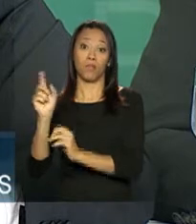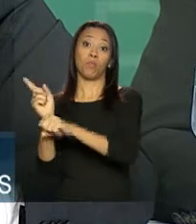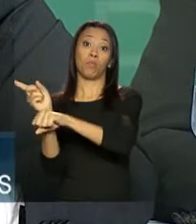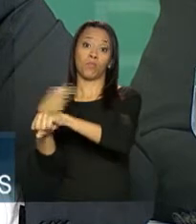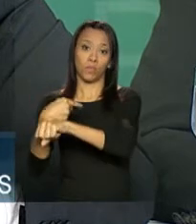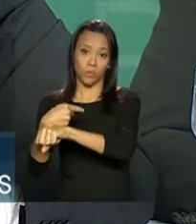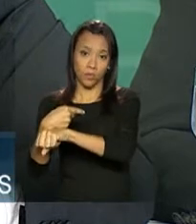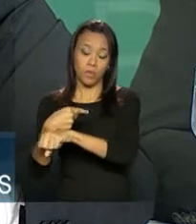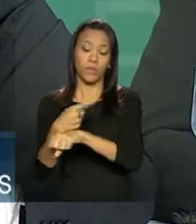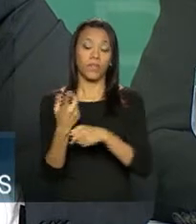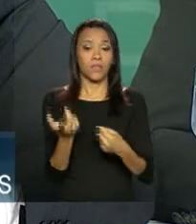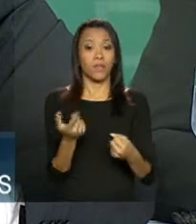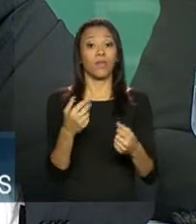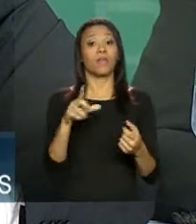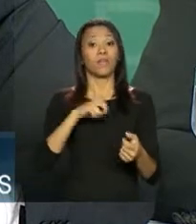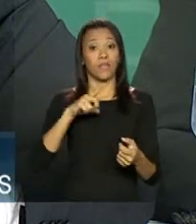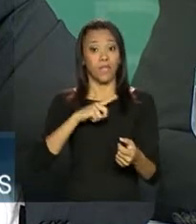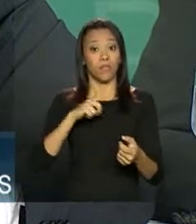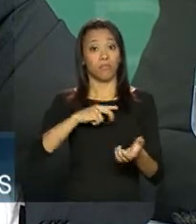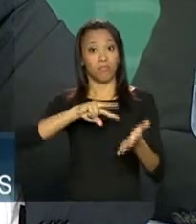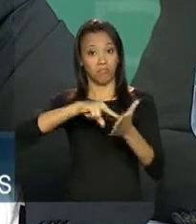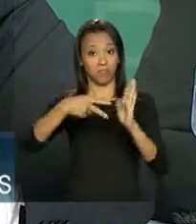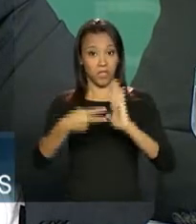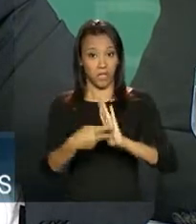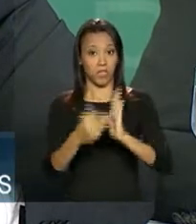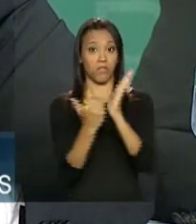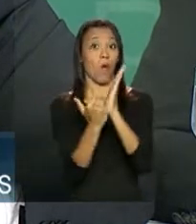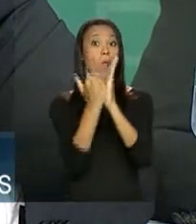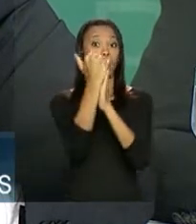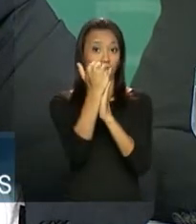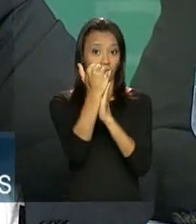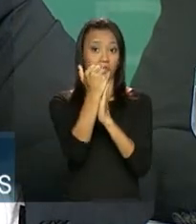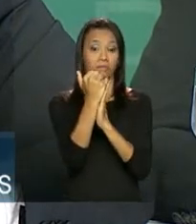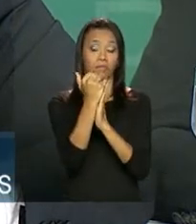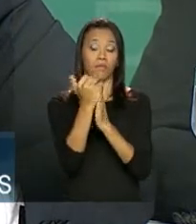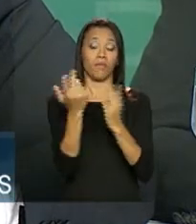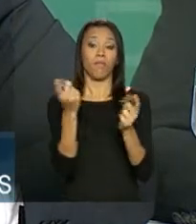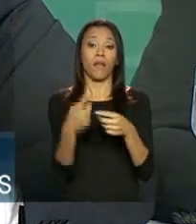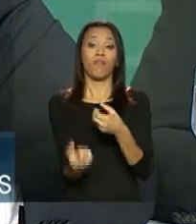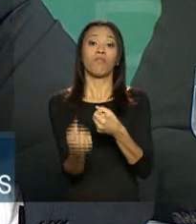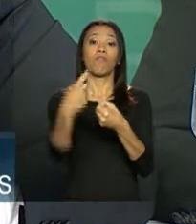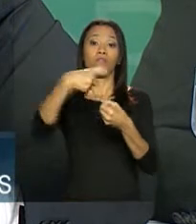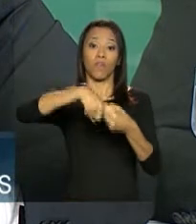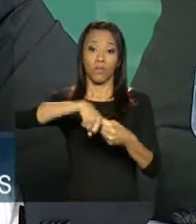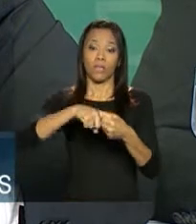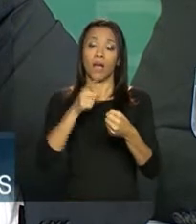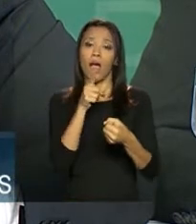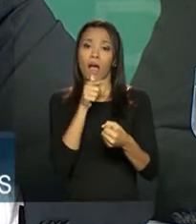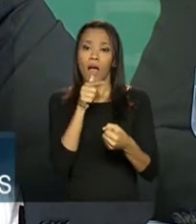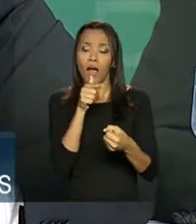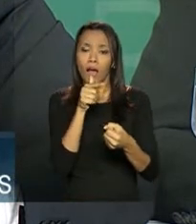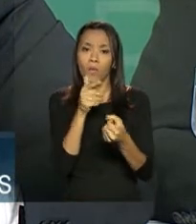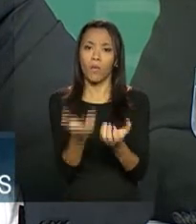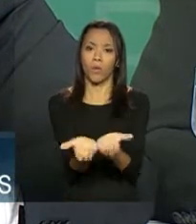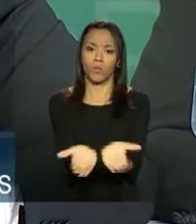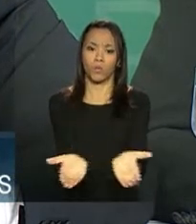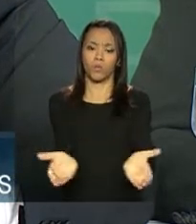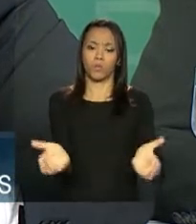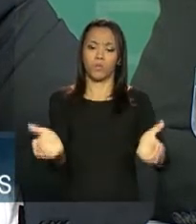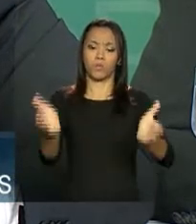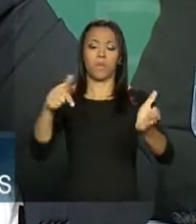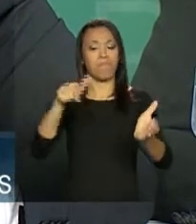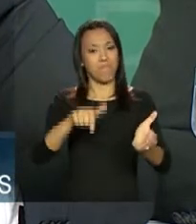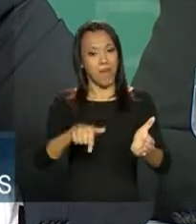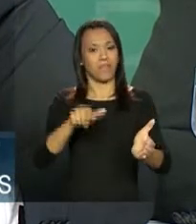uma redução significativa da liberação de água de tal maneira a recuperar o reservatório Porém esse reservatório